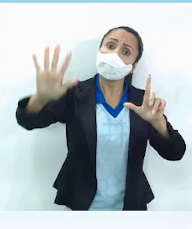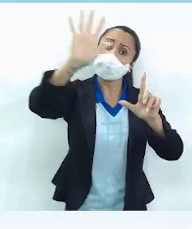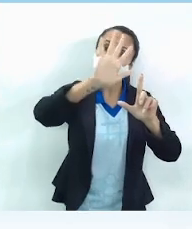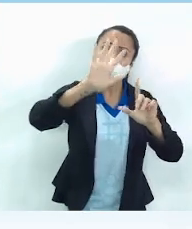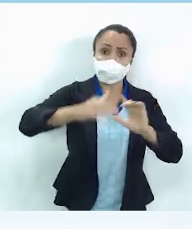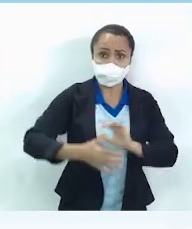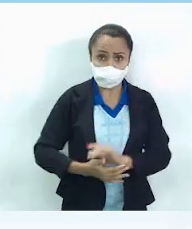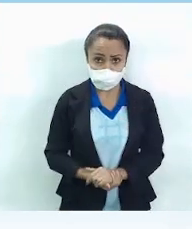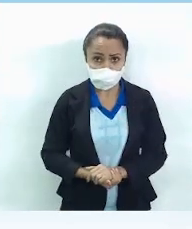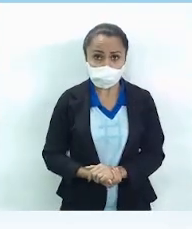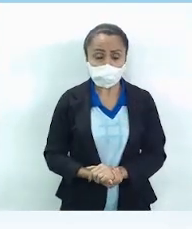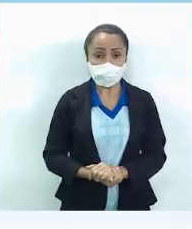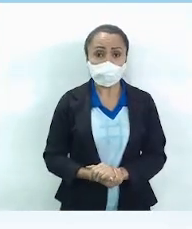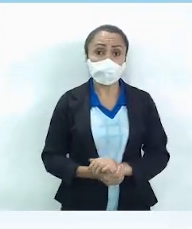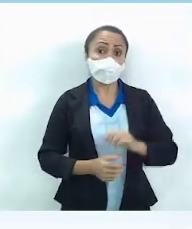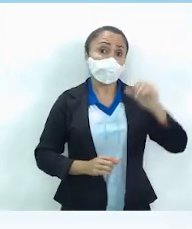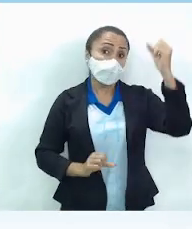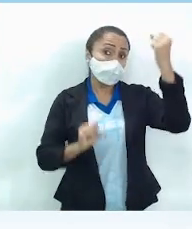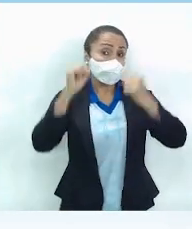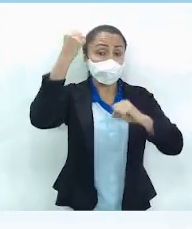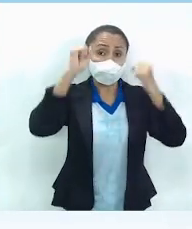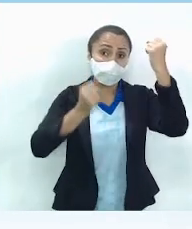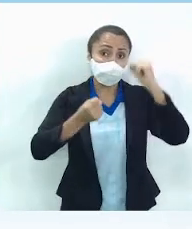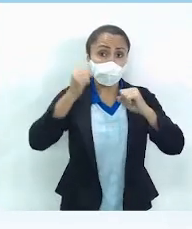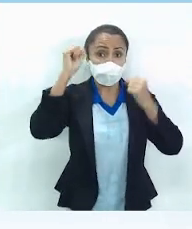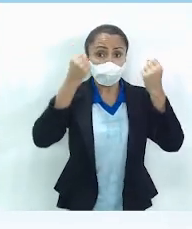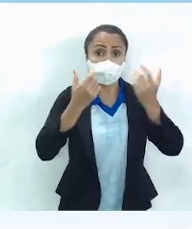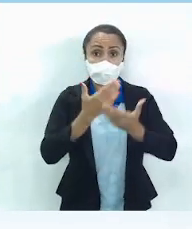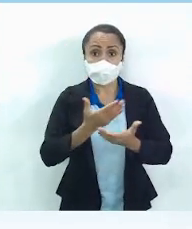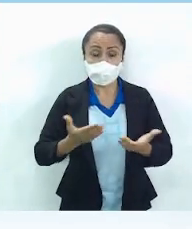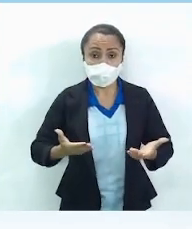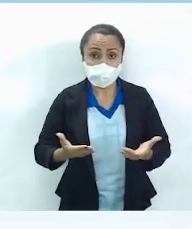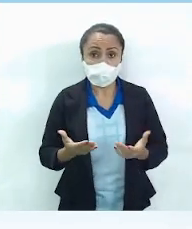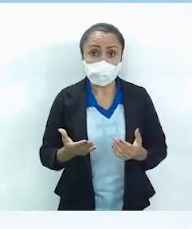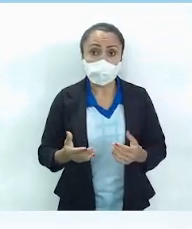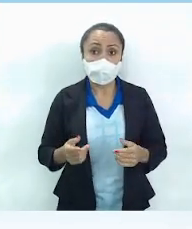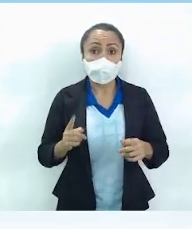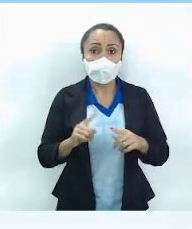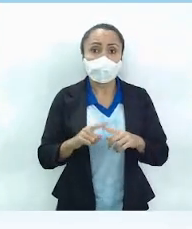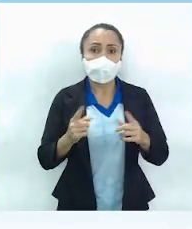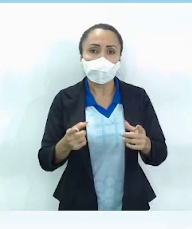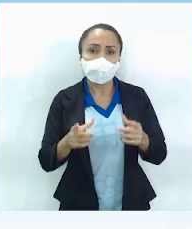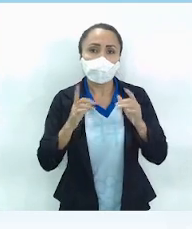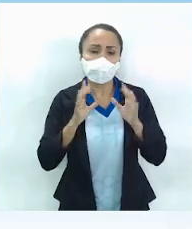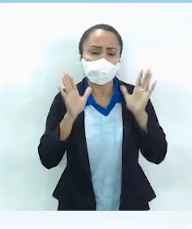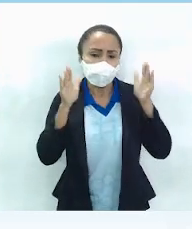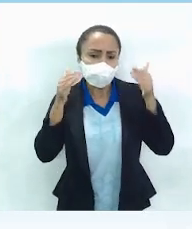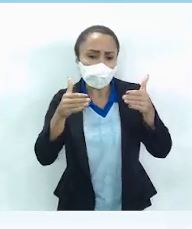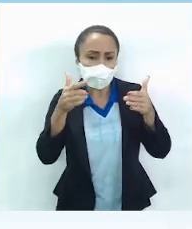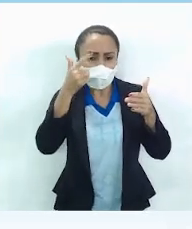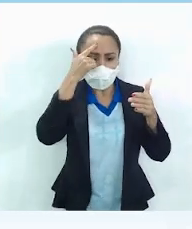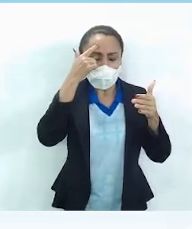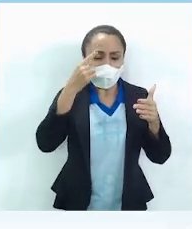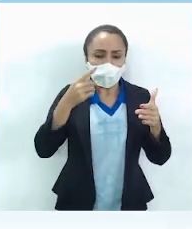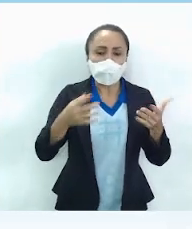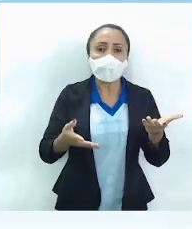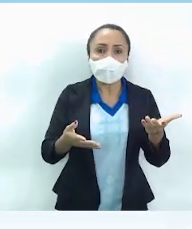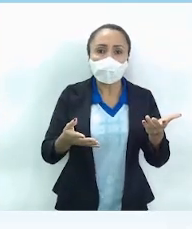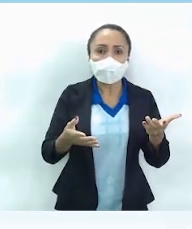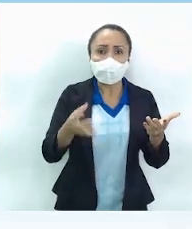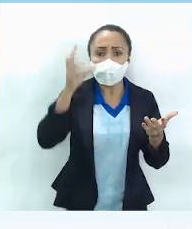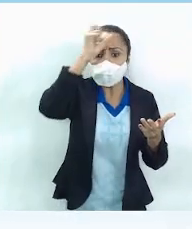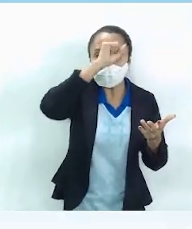indústria sem fábricas, as indústrias sem chaminé, mas com alta concentração de conhecimento científico,